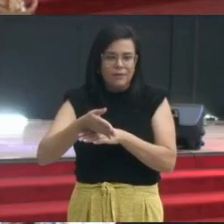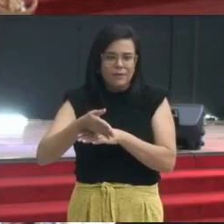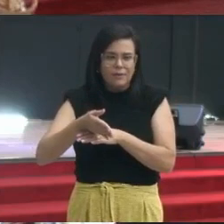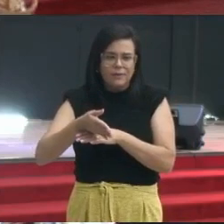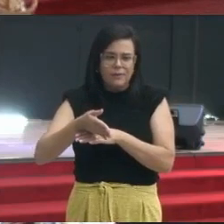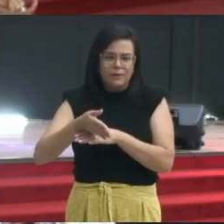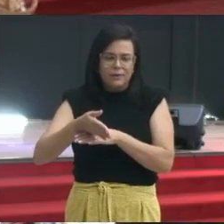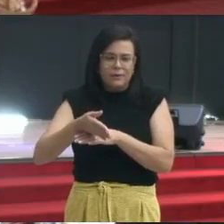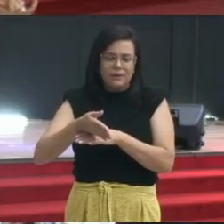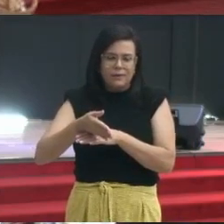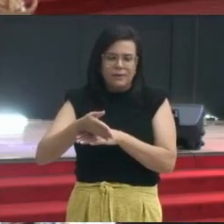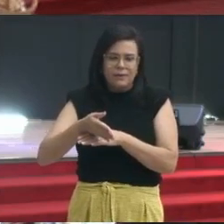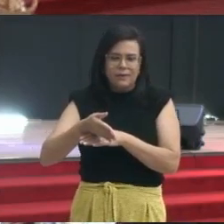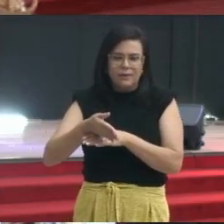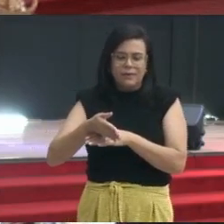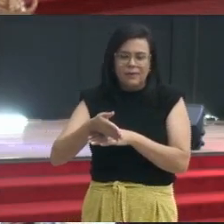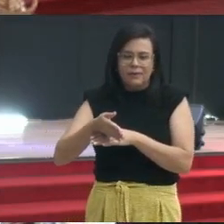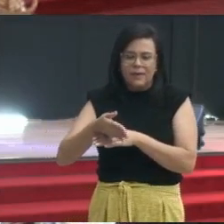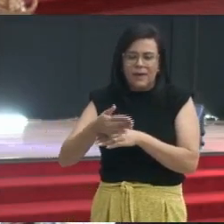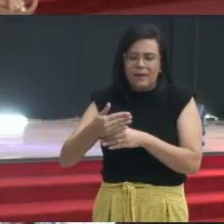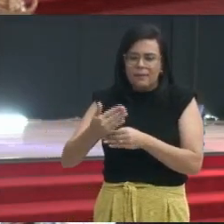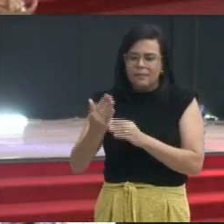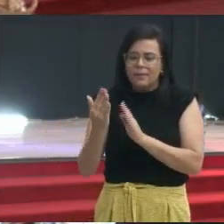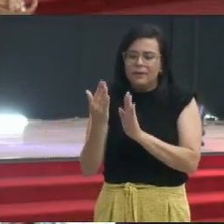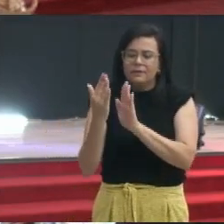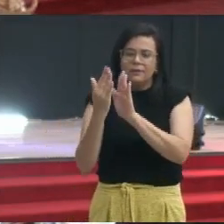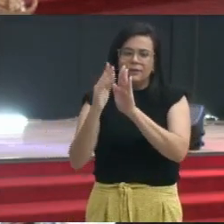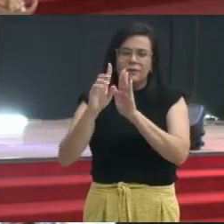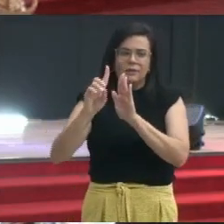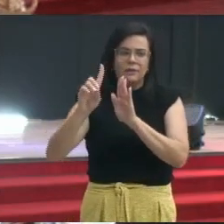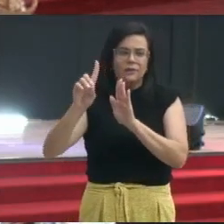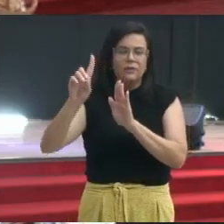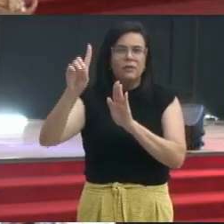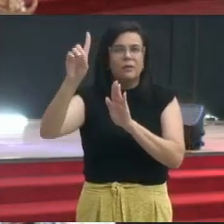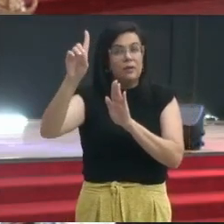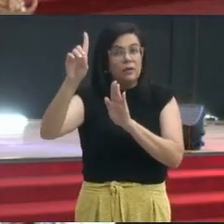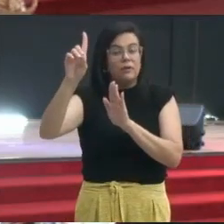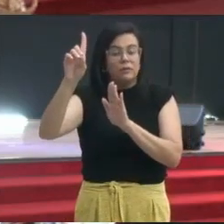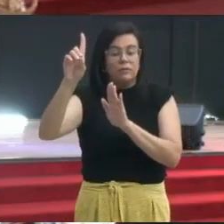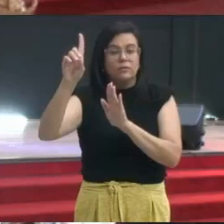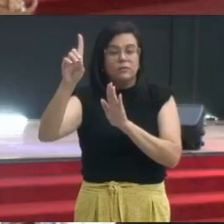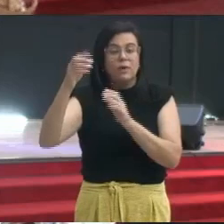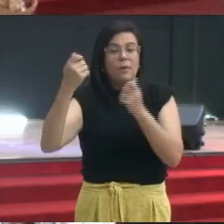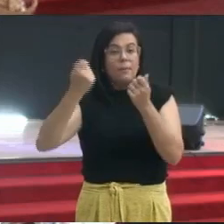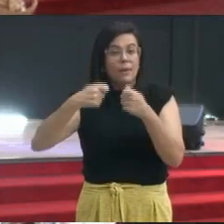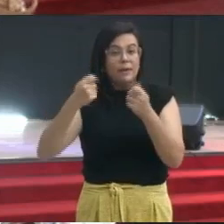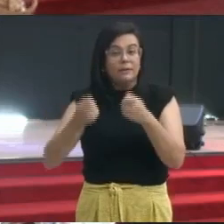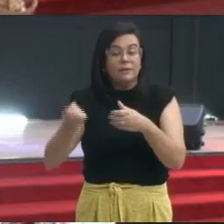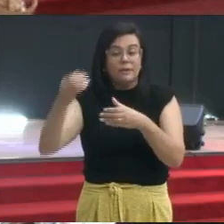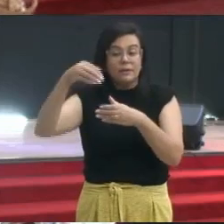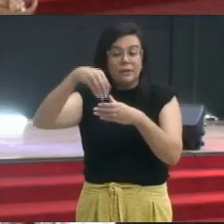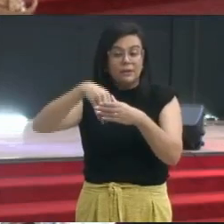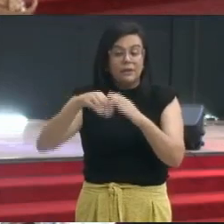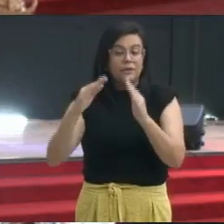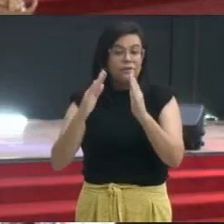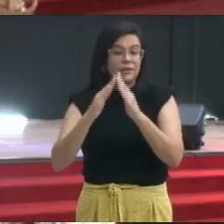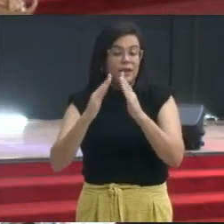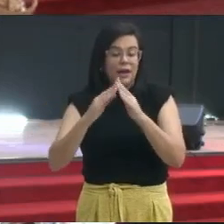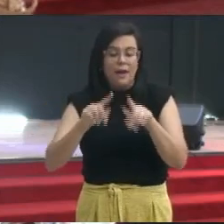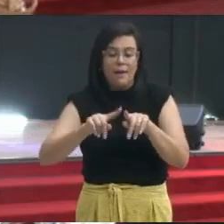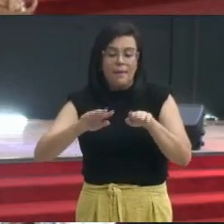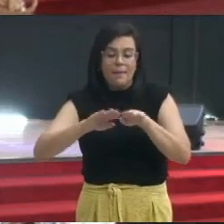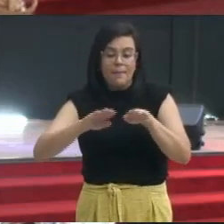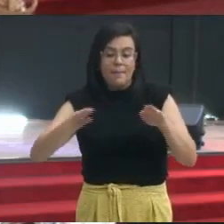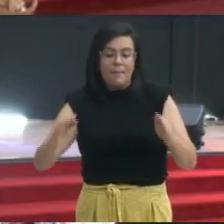Assim ficou a arca de Deus, a presença de Deus. Irmão, a presença de Deus tem que estar dentro de casa, tem que estar na mesa, tem que